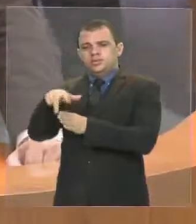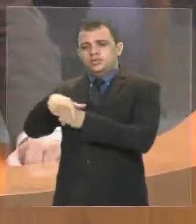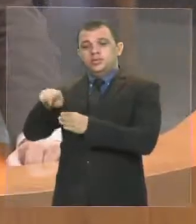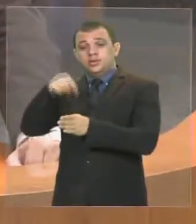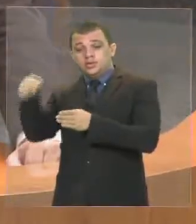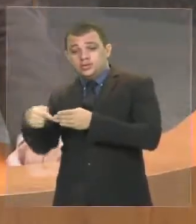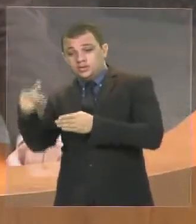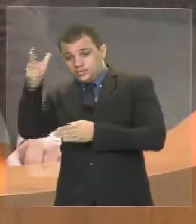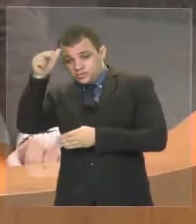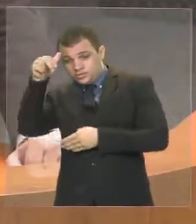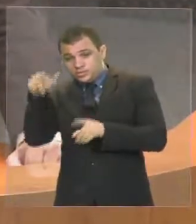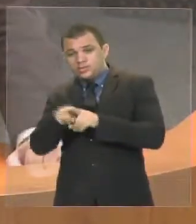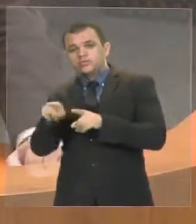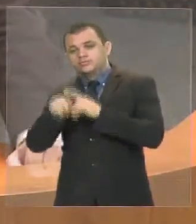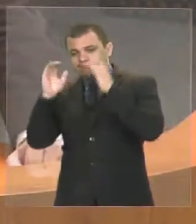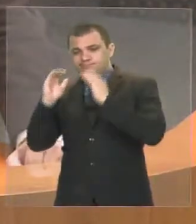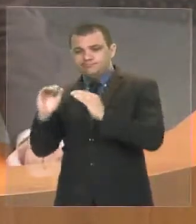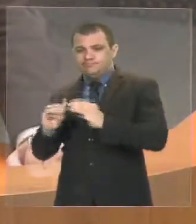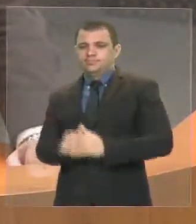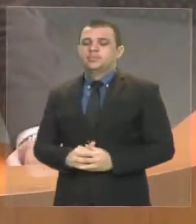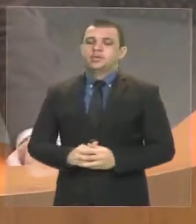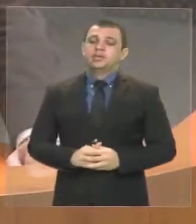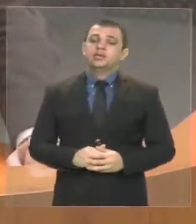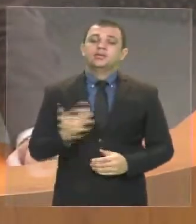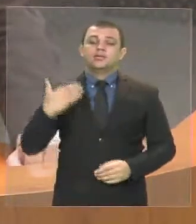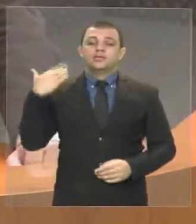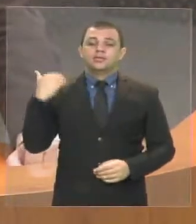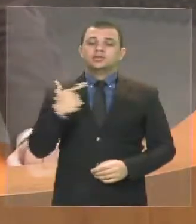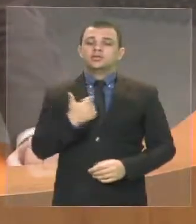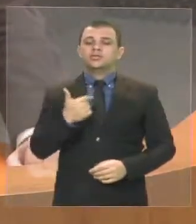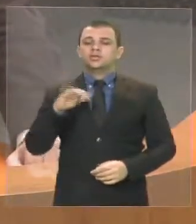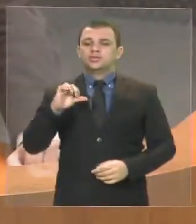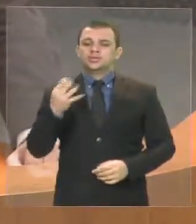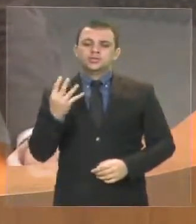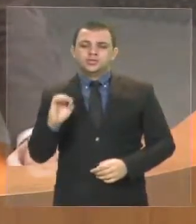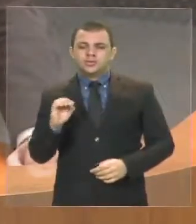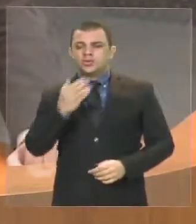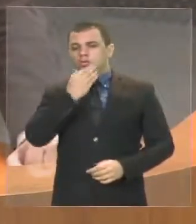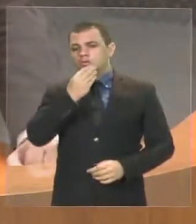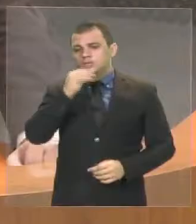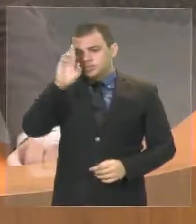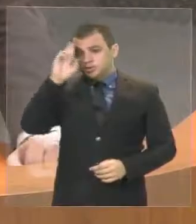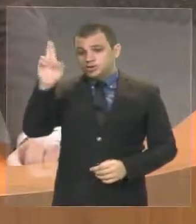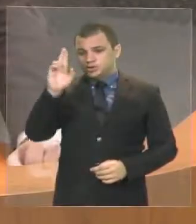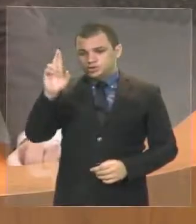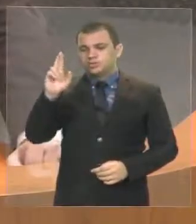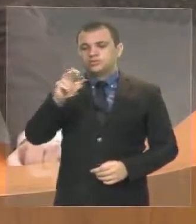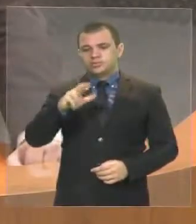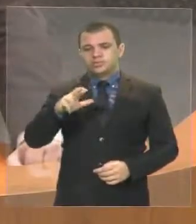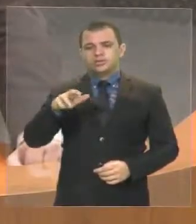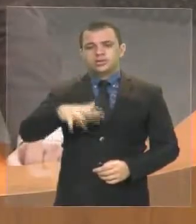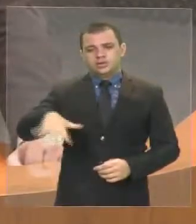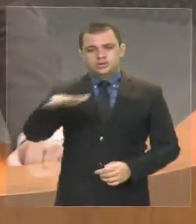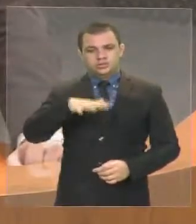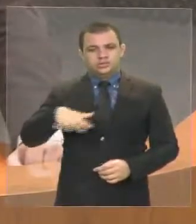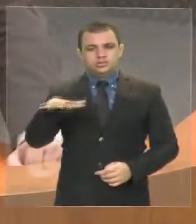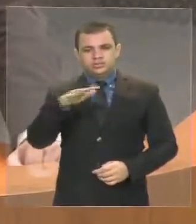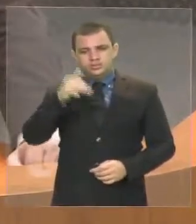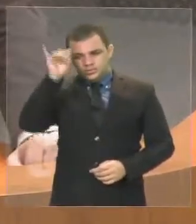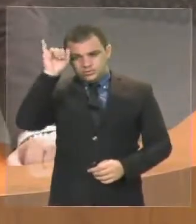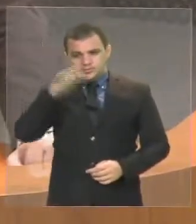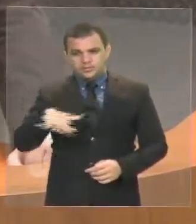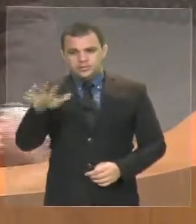1940, donos de fazendas, ao verem a habilidade de seus vaqueiros na condução da